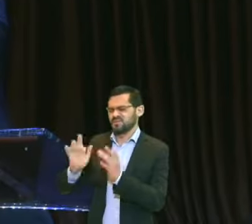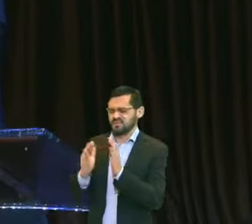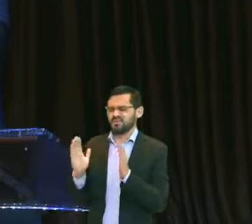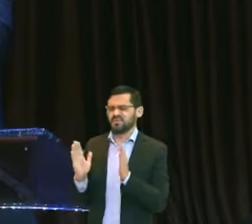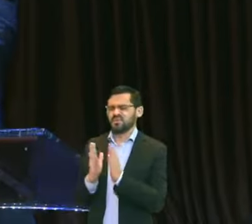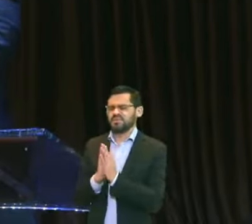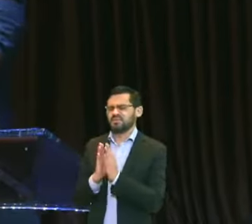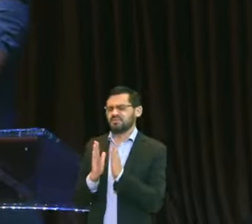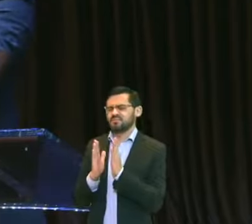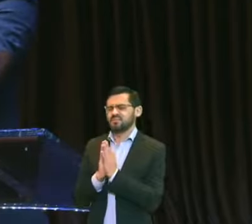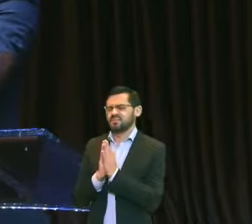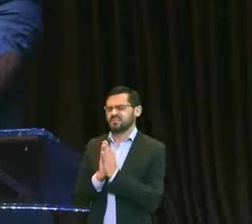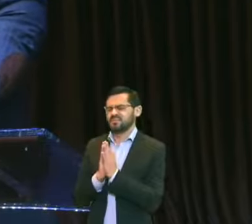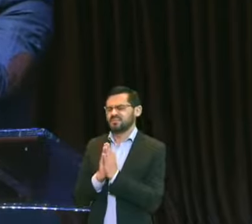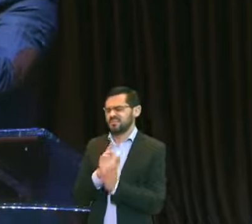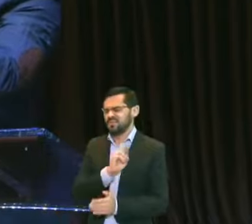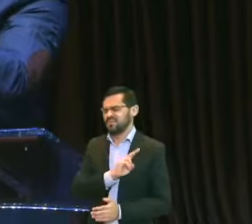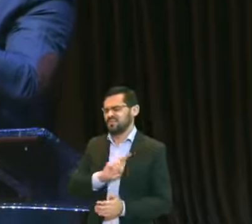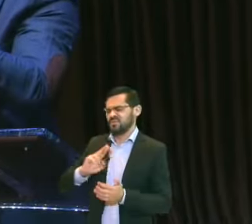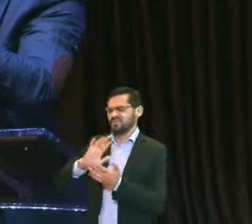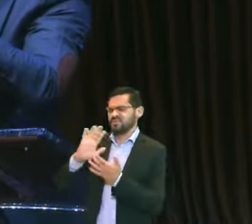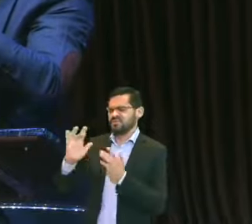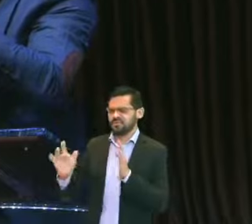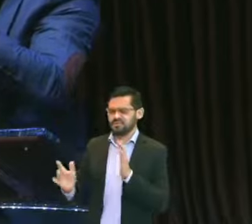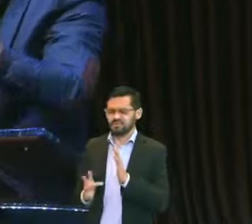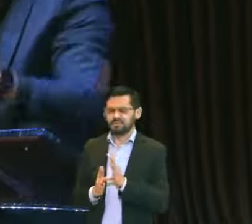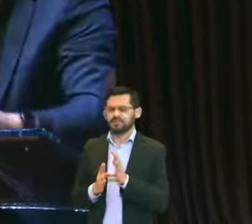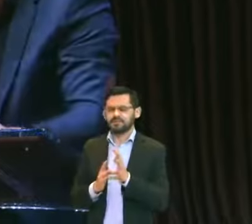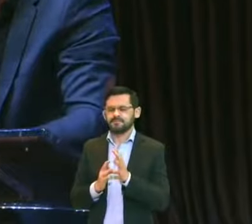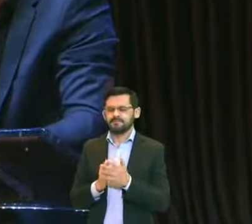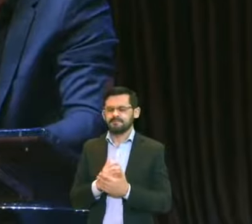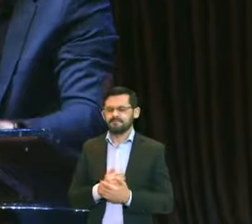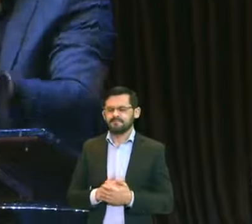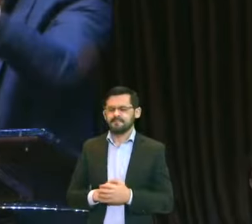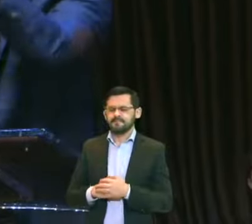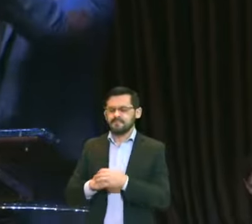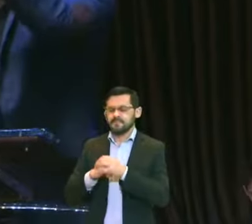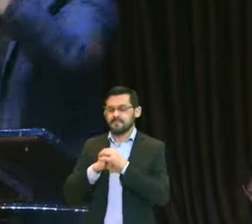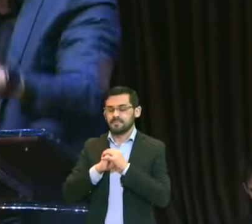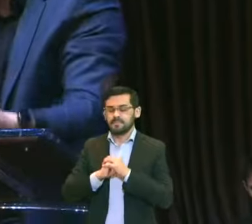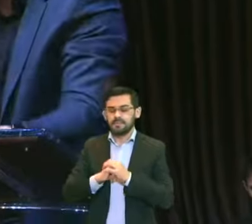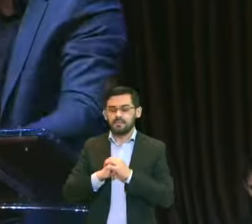oração, em nome de Jesus.